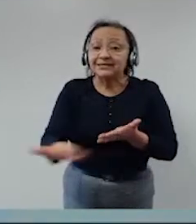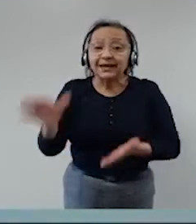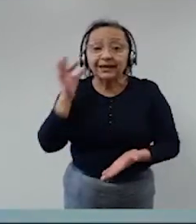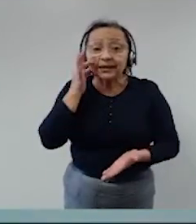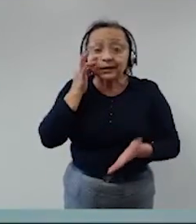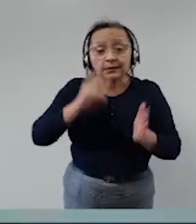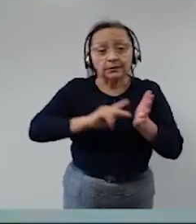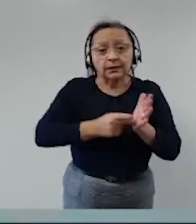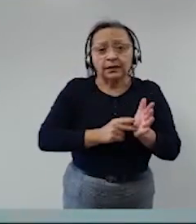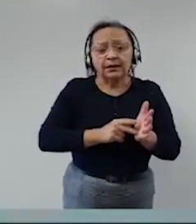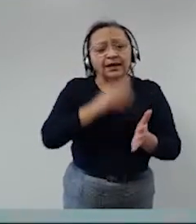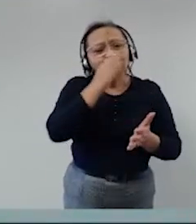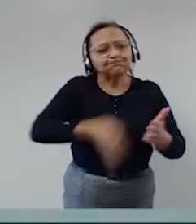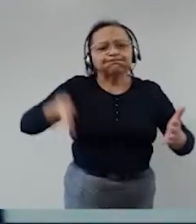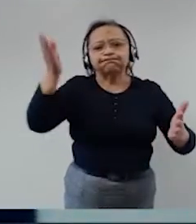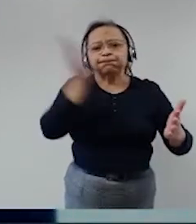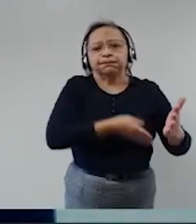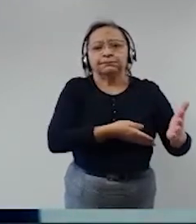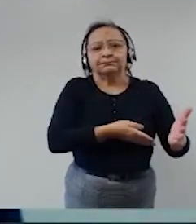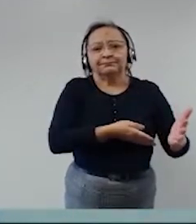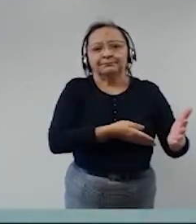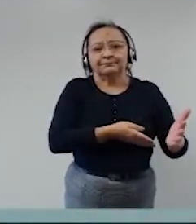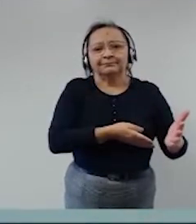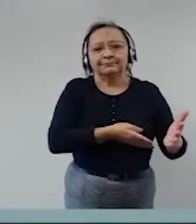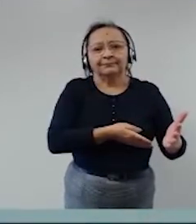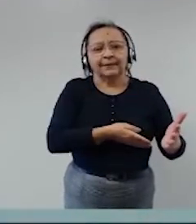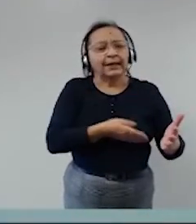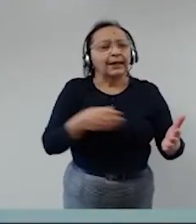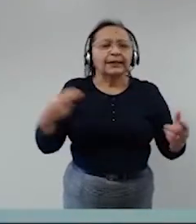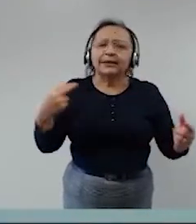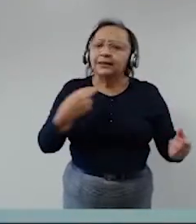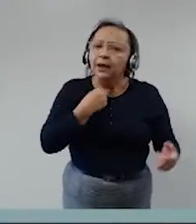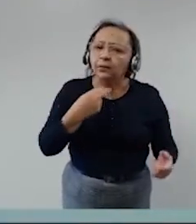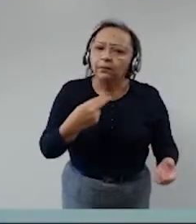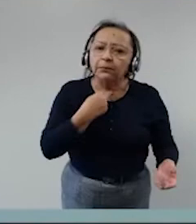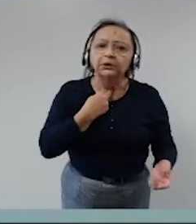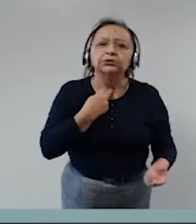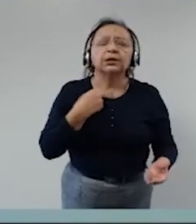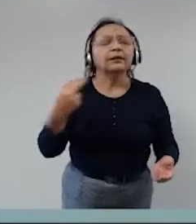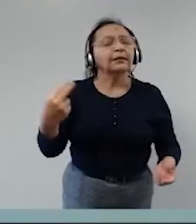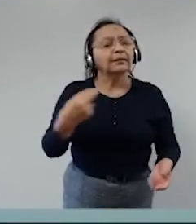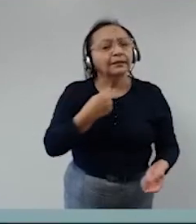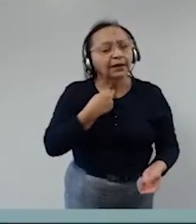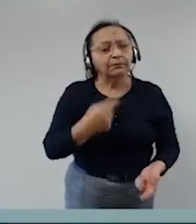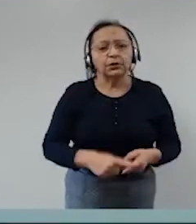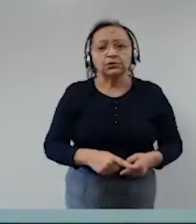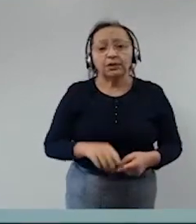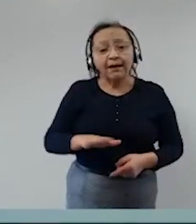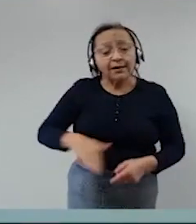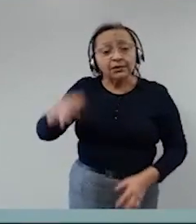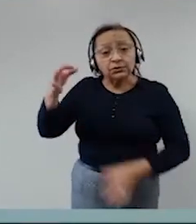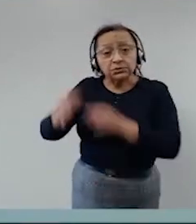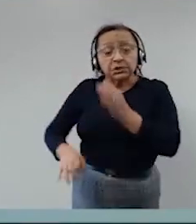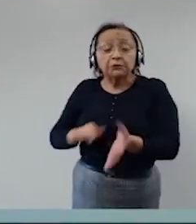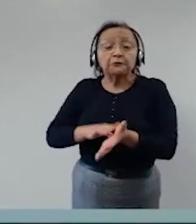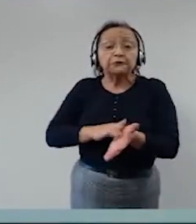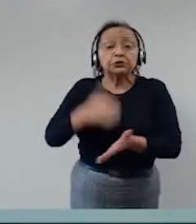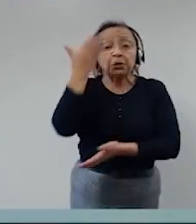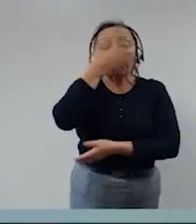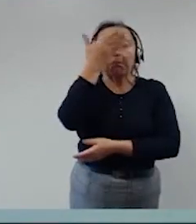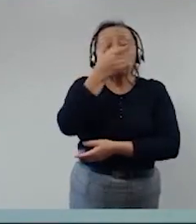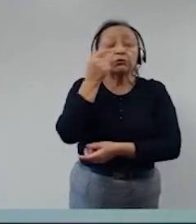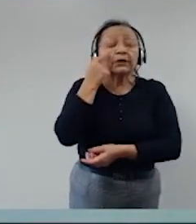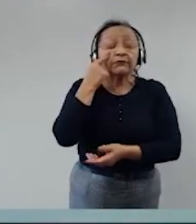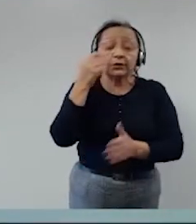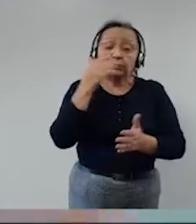sindical é nulo de pleno direito. Não pode o judiciário fazer de conta que não está vendo a